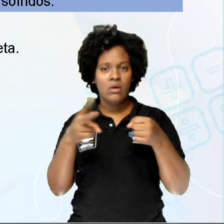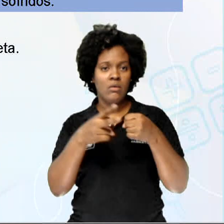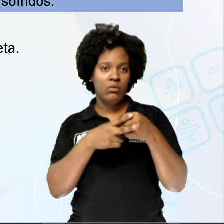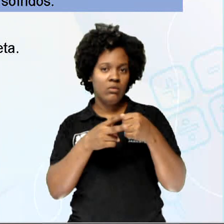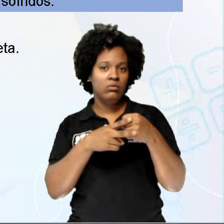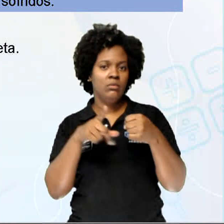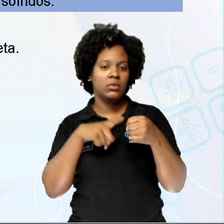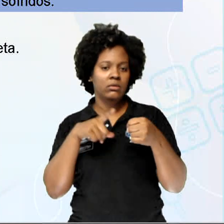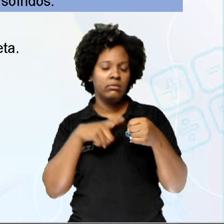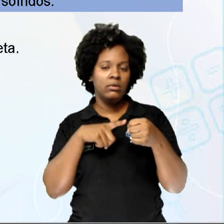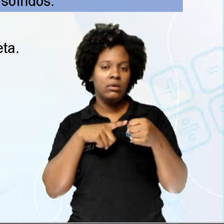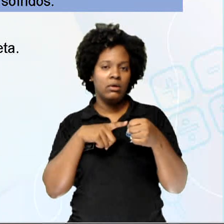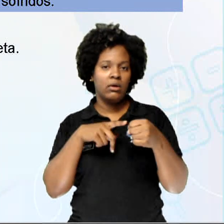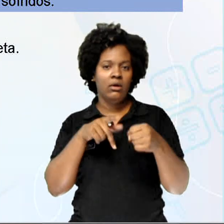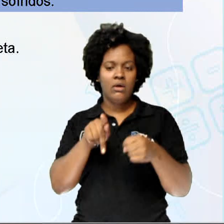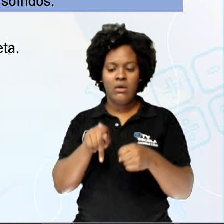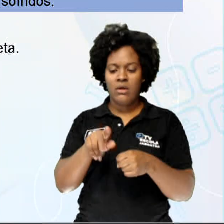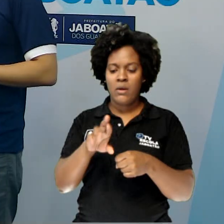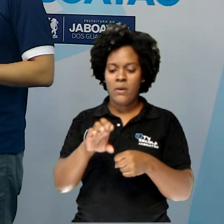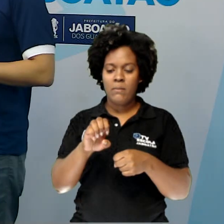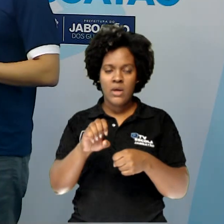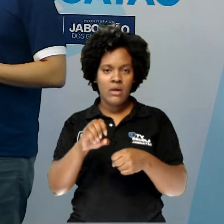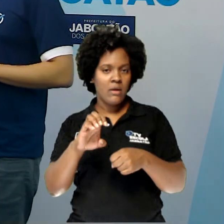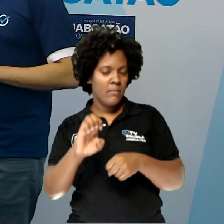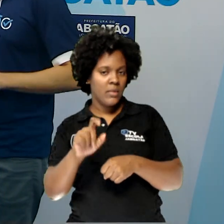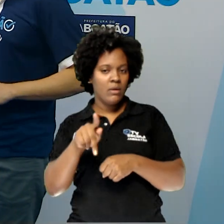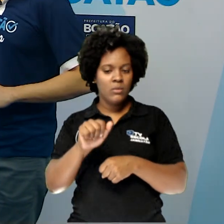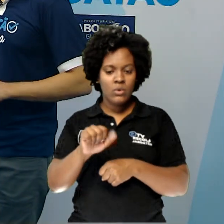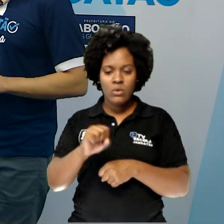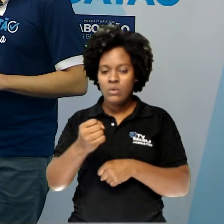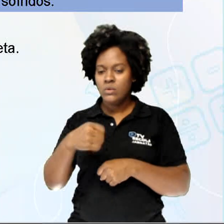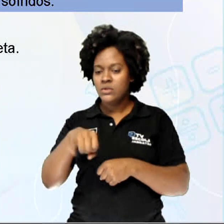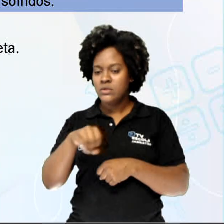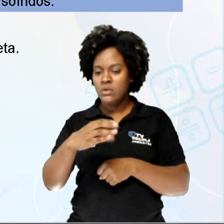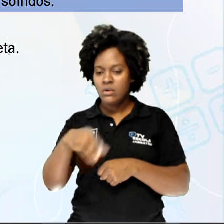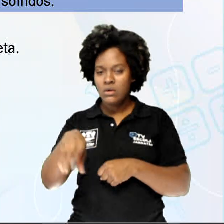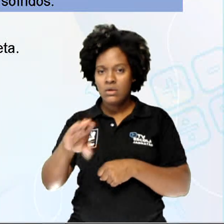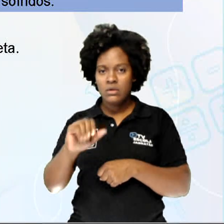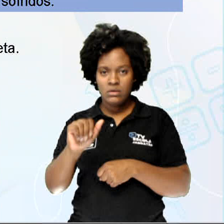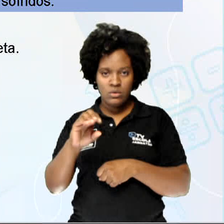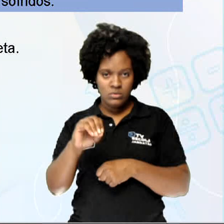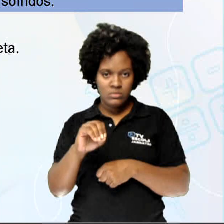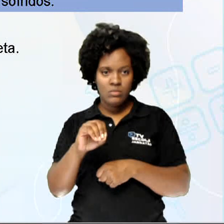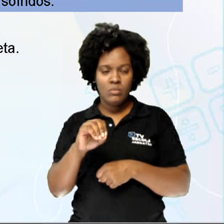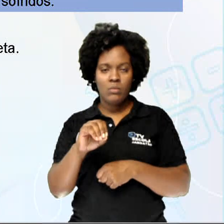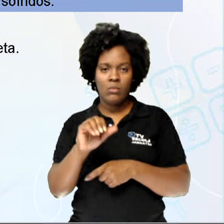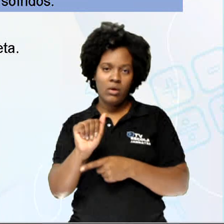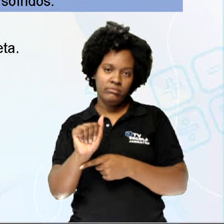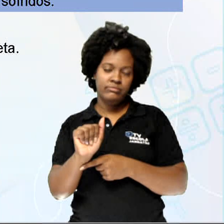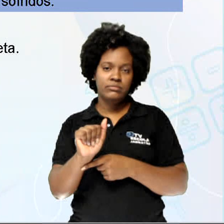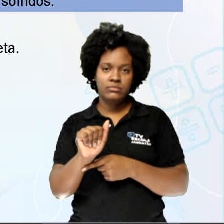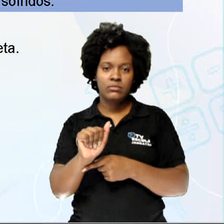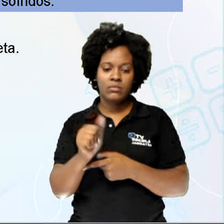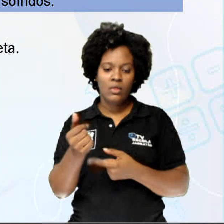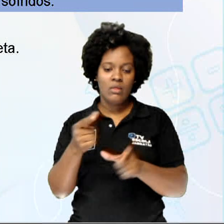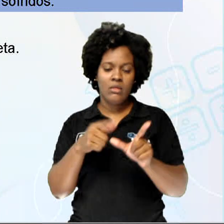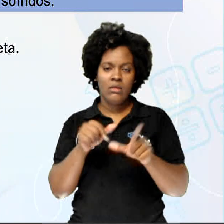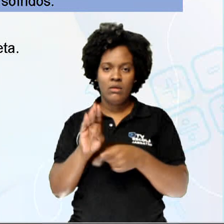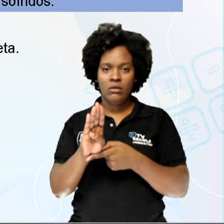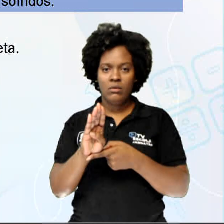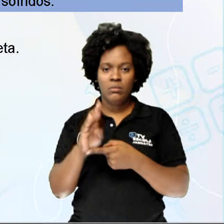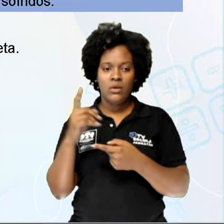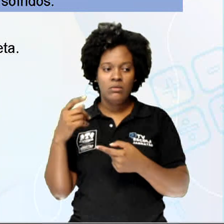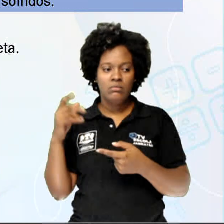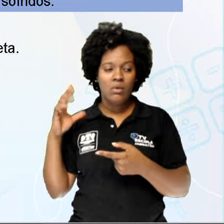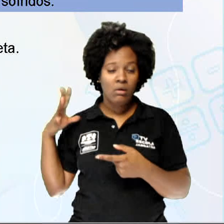ele tem a preposição a, não é isso? Vamos aí para o item B. Em geral, consumimos